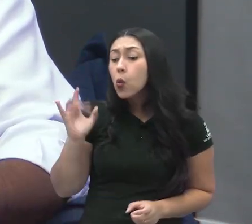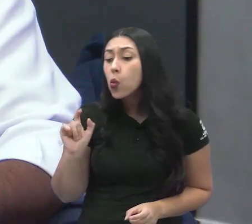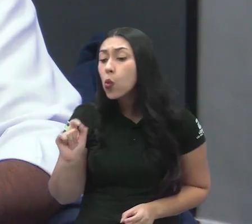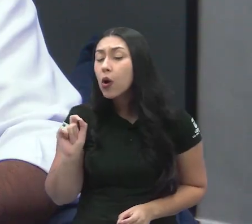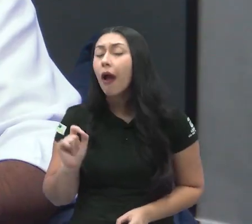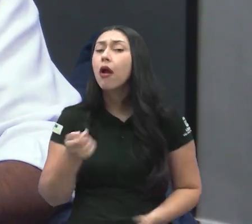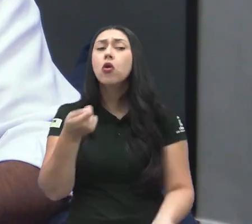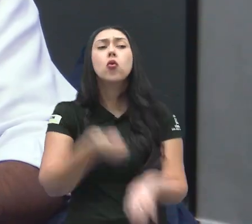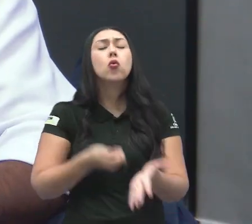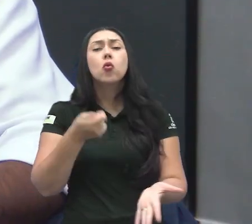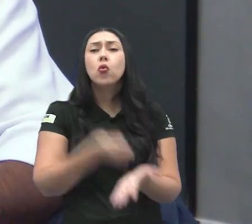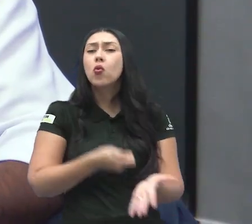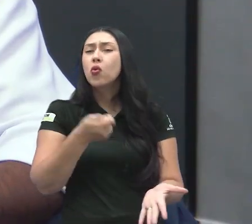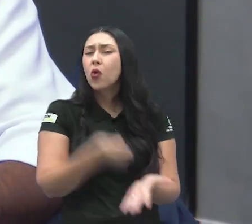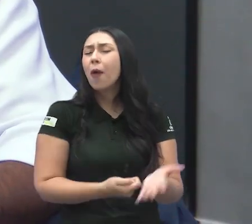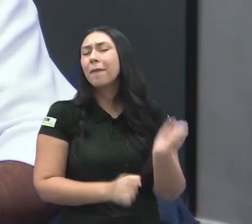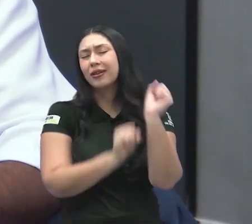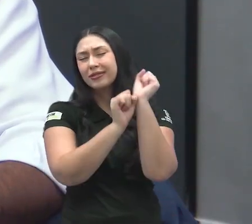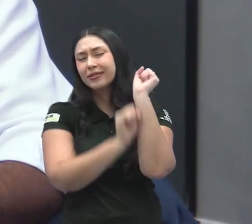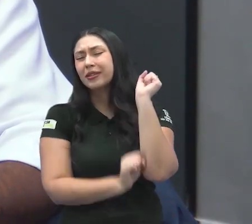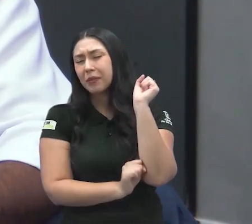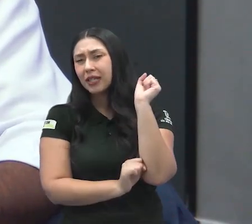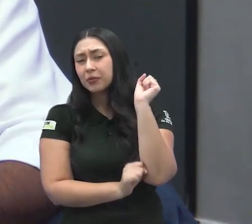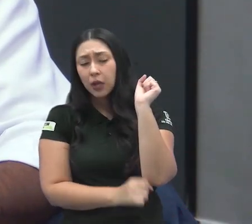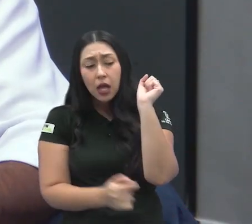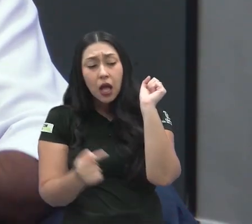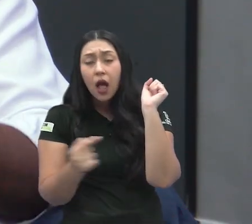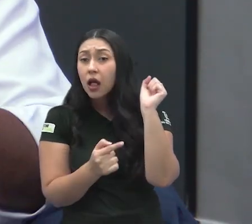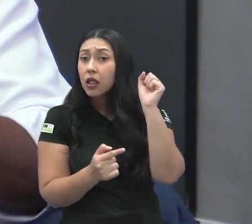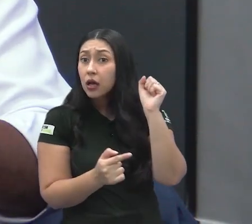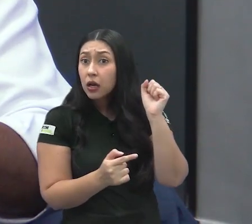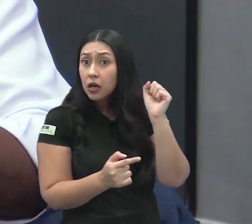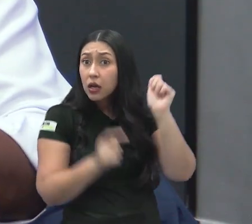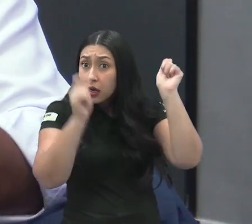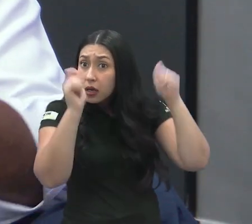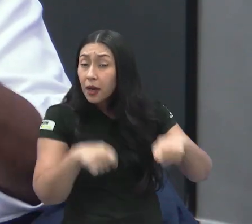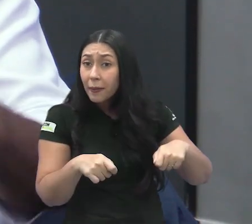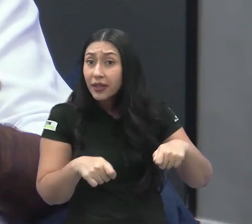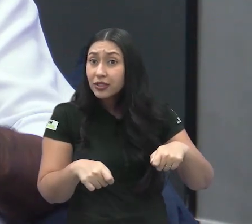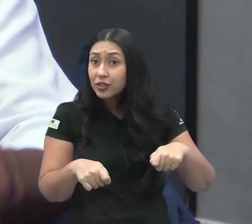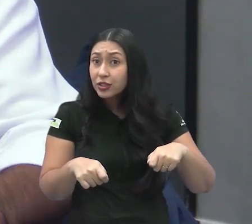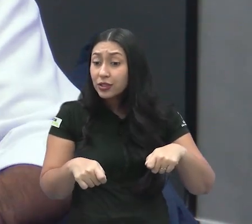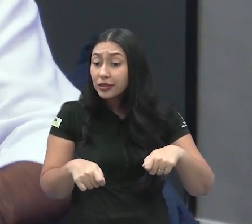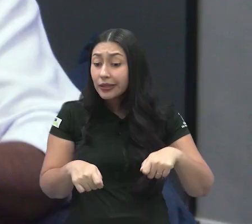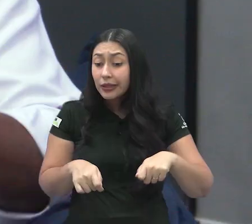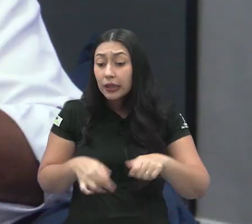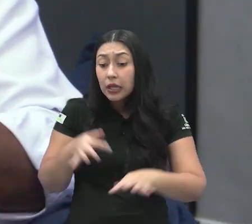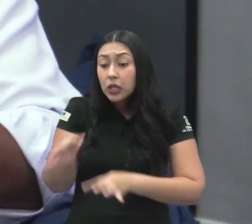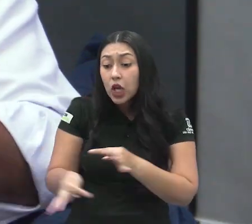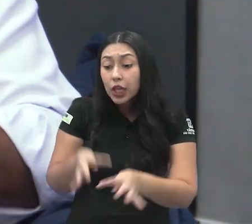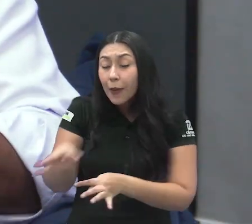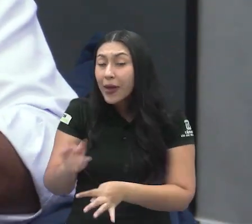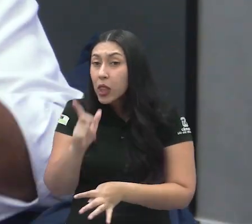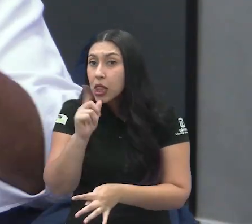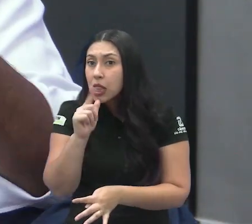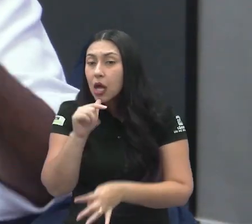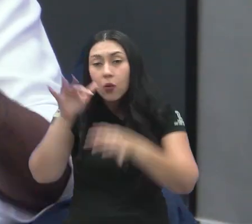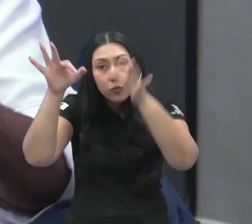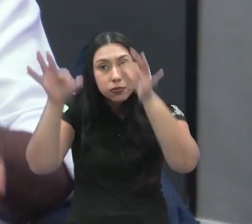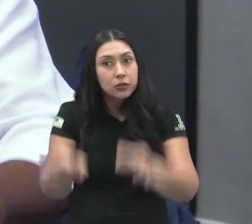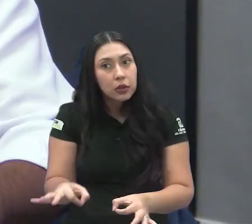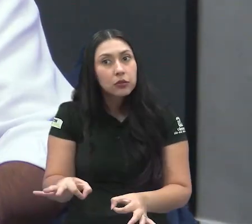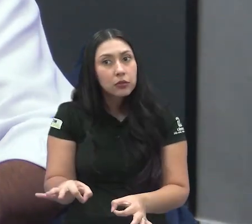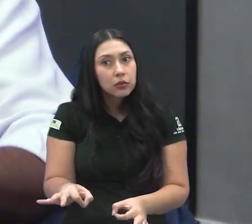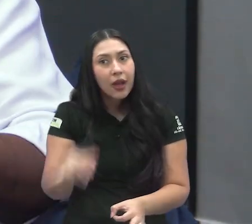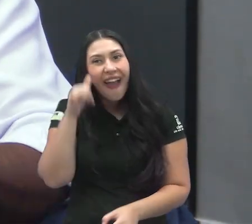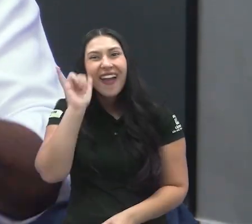vamos cobrando, a gente tem cobrado muito a Sabesp para que ela possa eliminar esse descarte de esgoto in natura nos